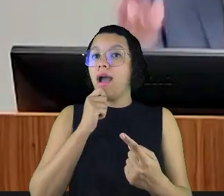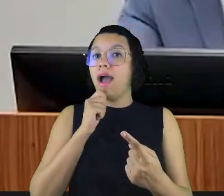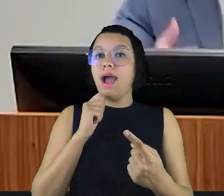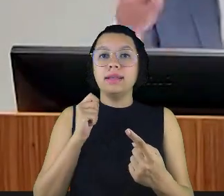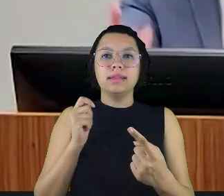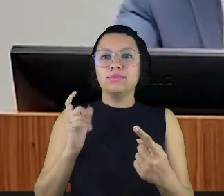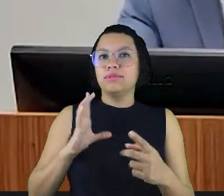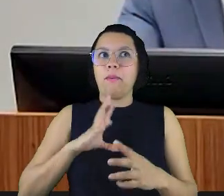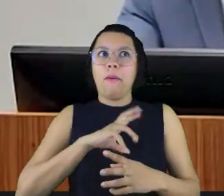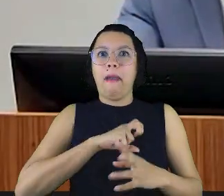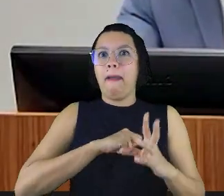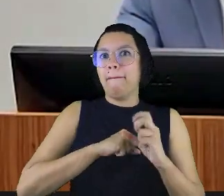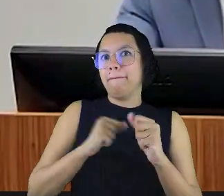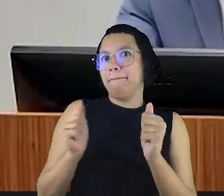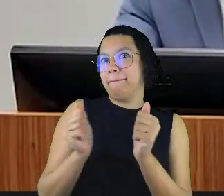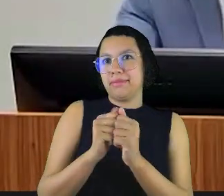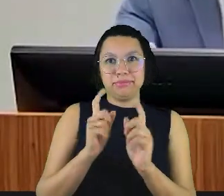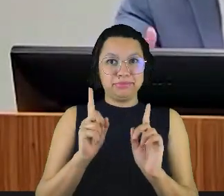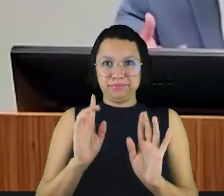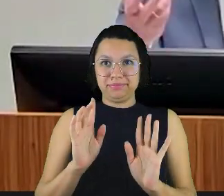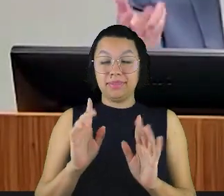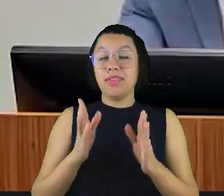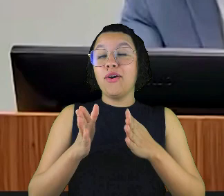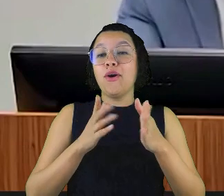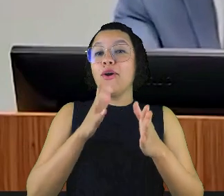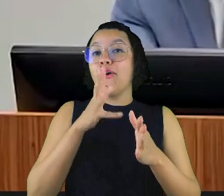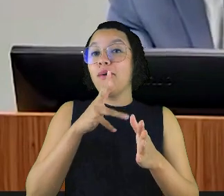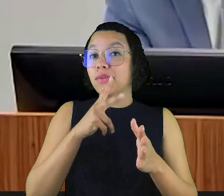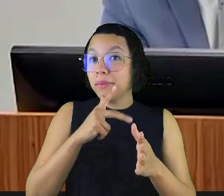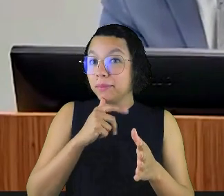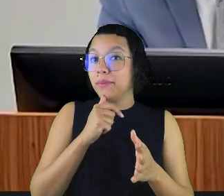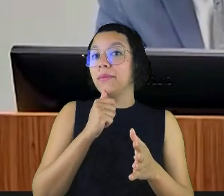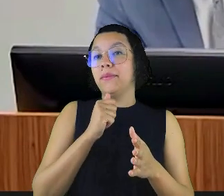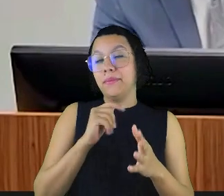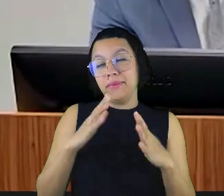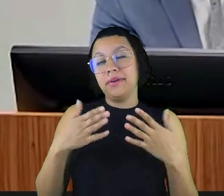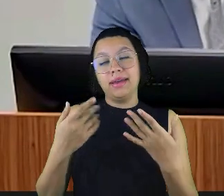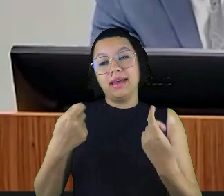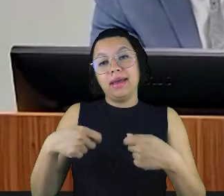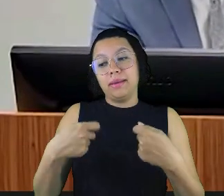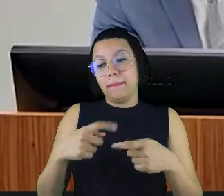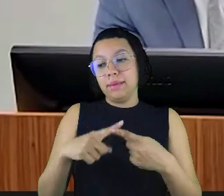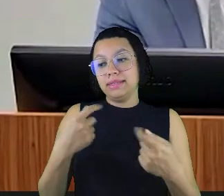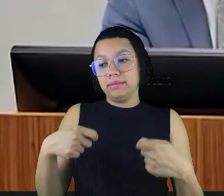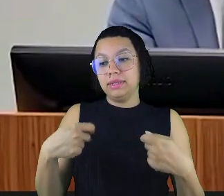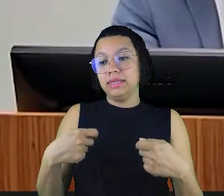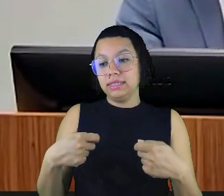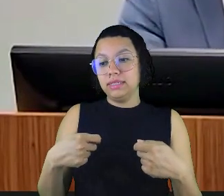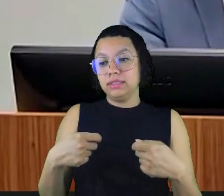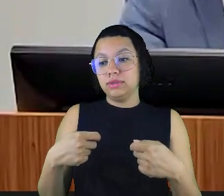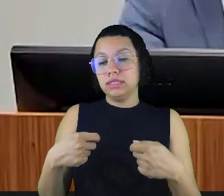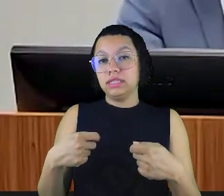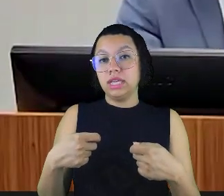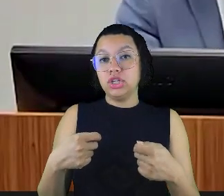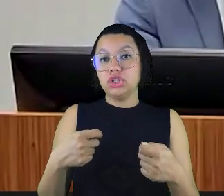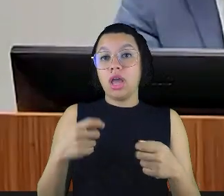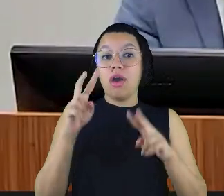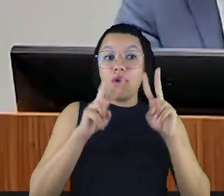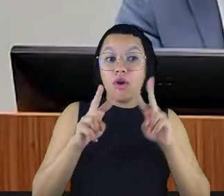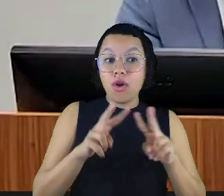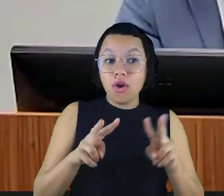o tempo é longo, mas é preciso que seja revisitada pelo agente produtor